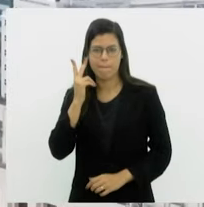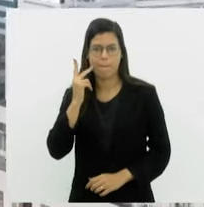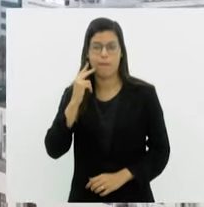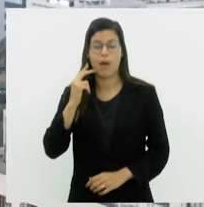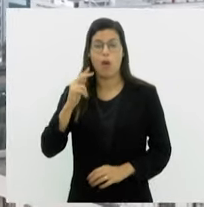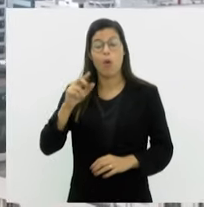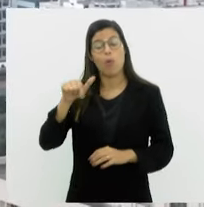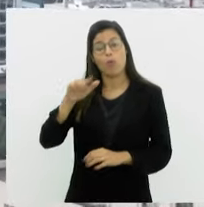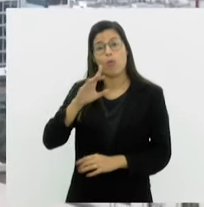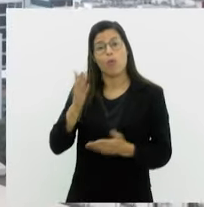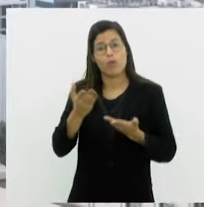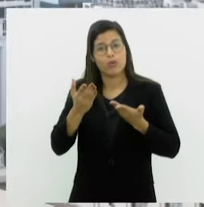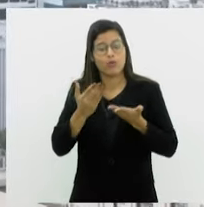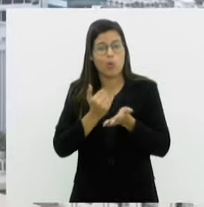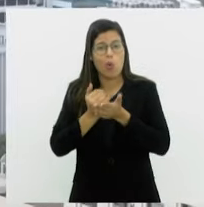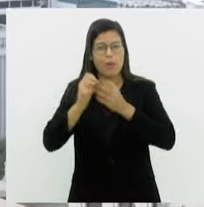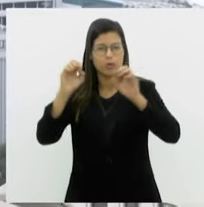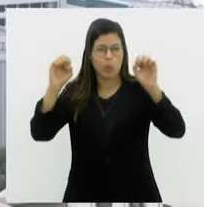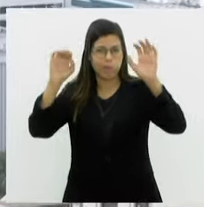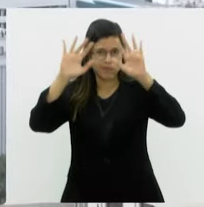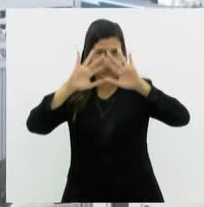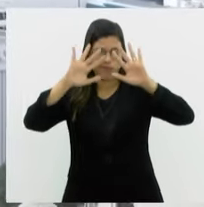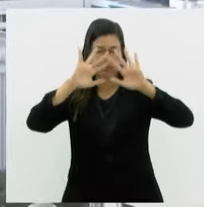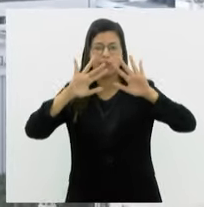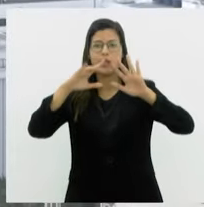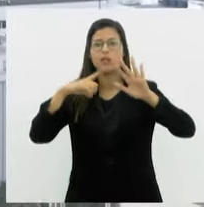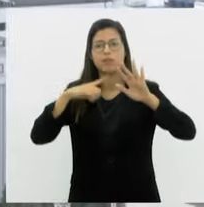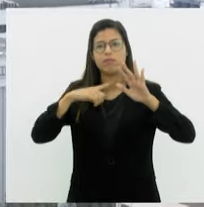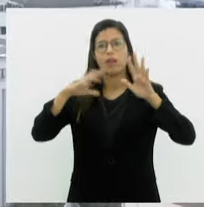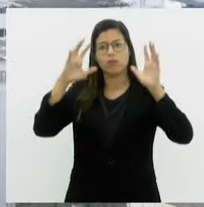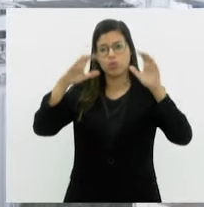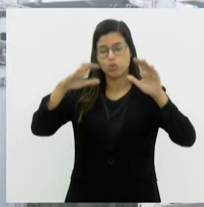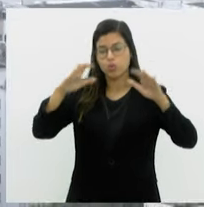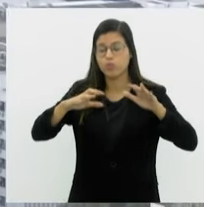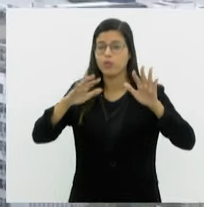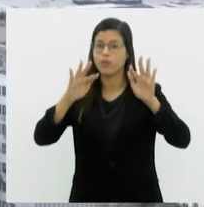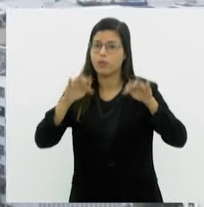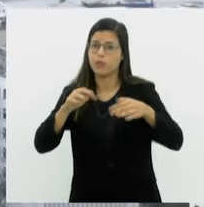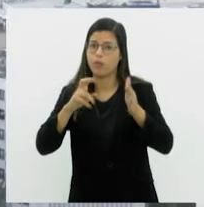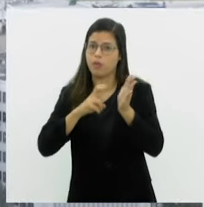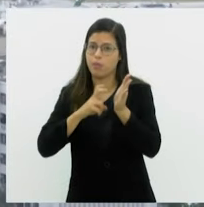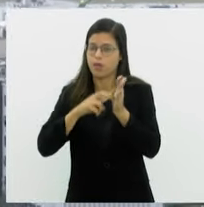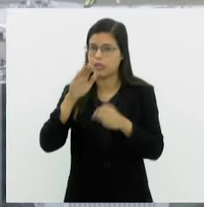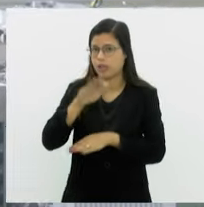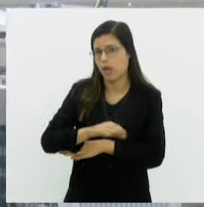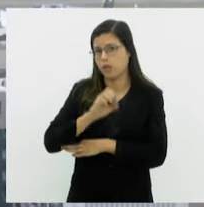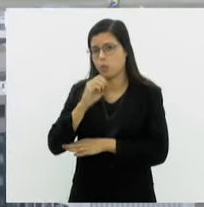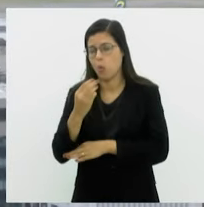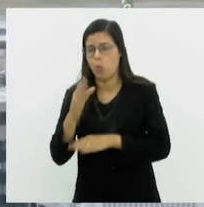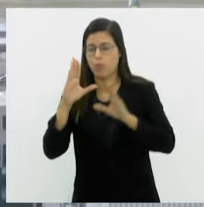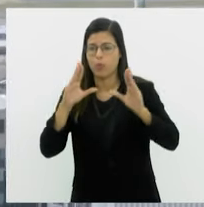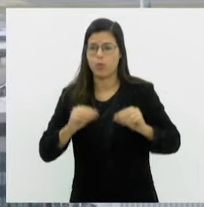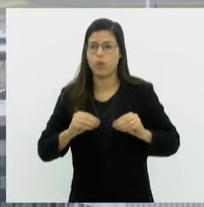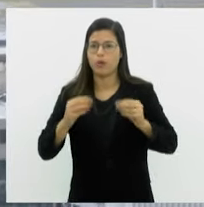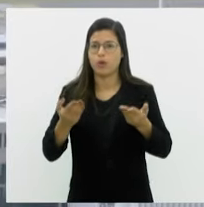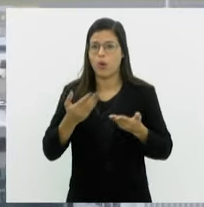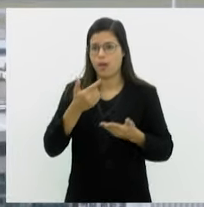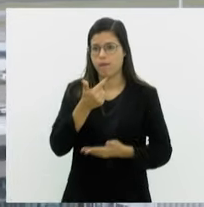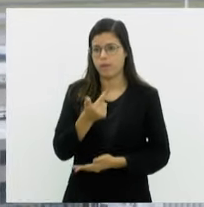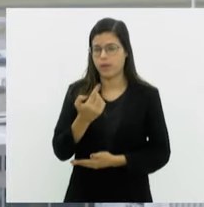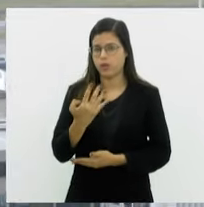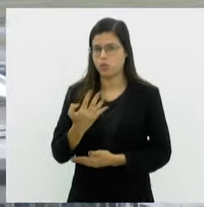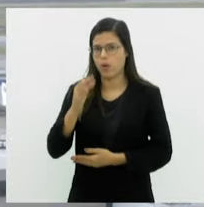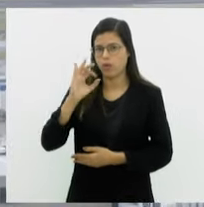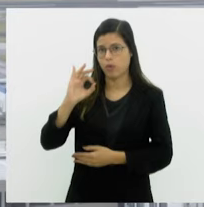há previsão de chuva no fim dessa manhã, tarde e noite. Faz nesse momento 24 graus. A